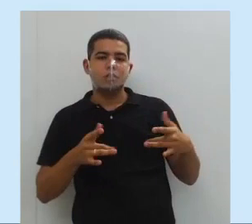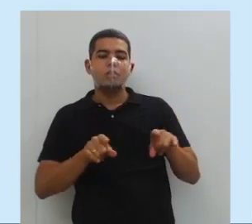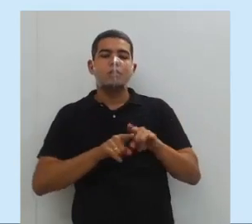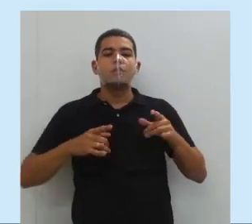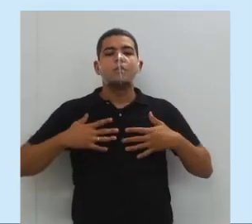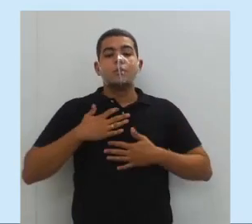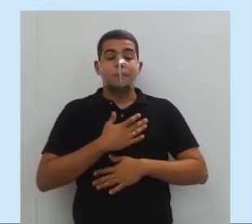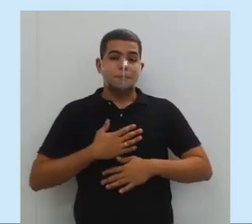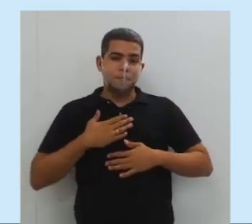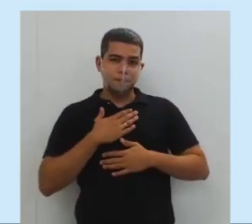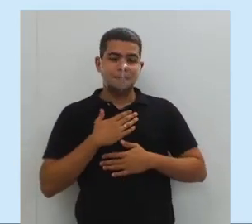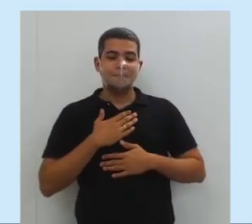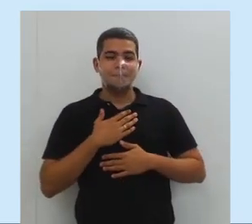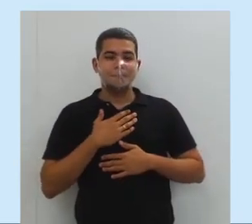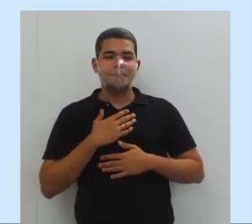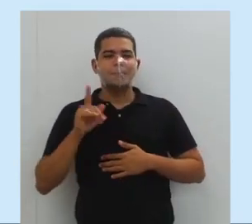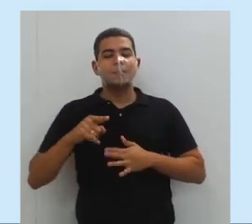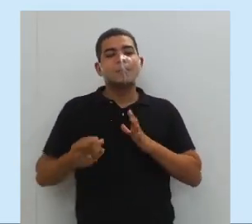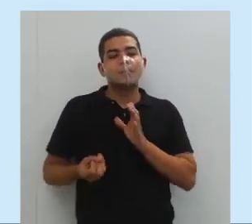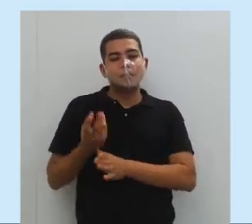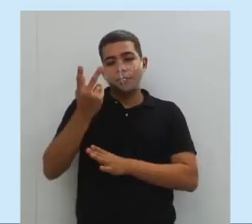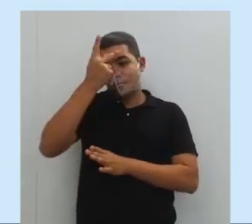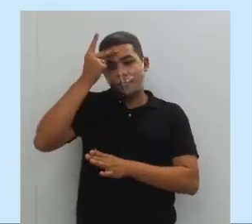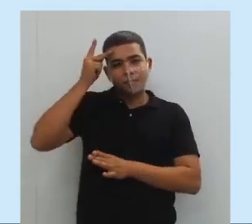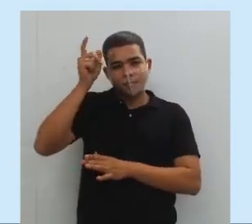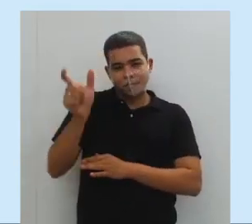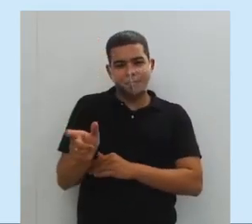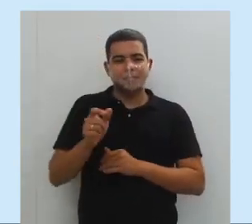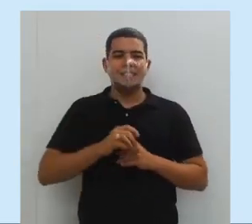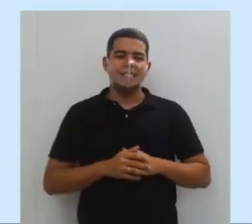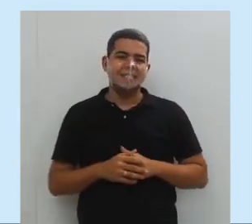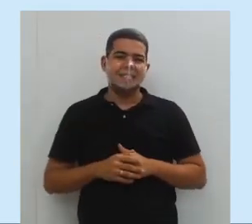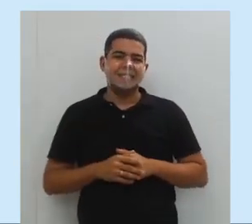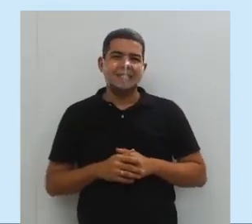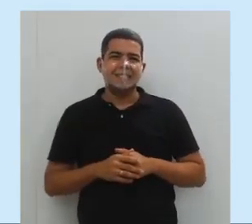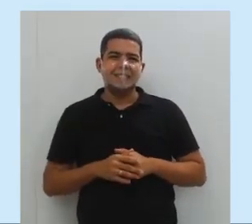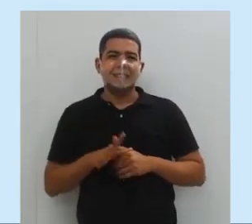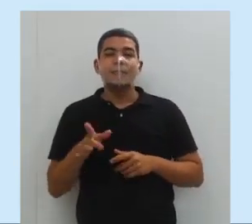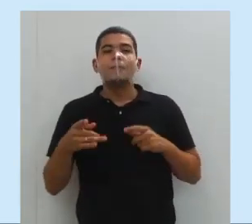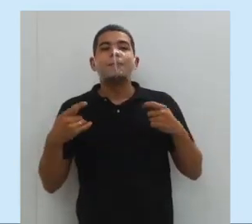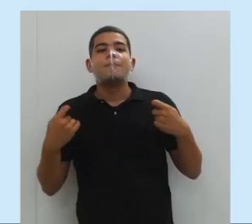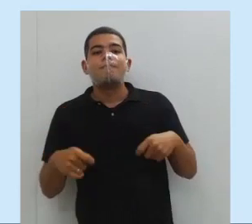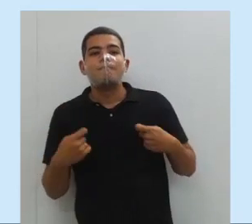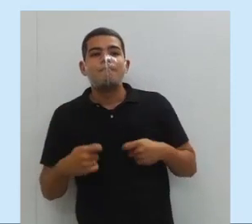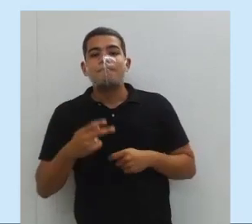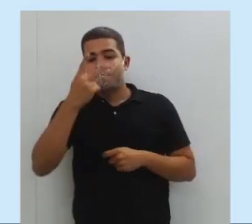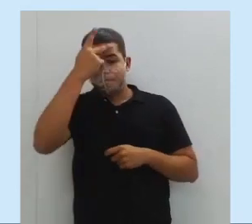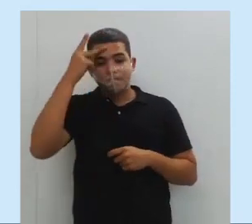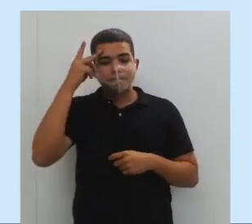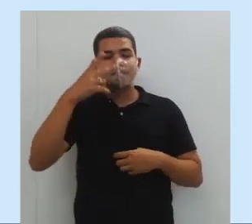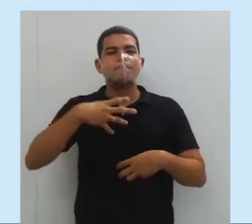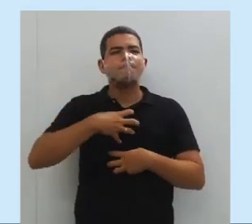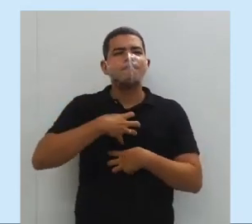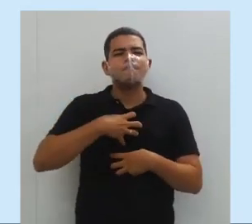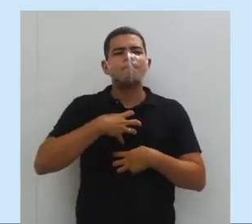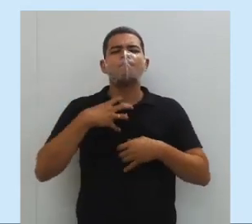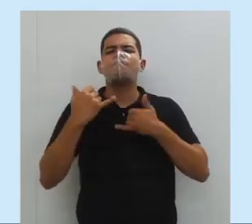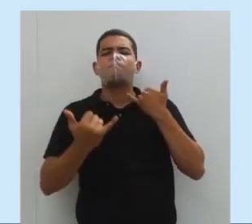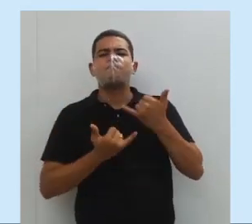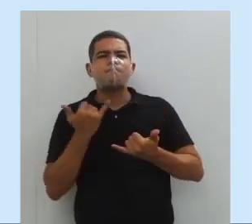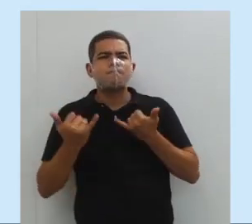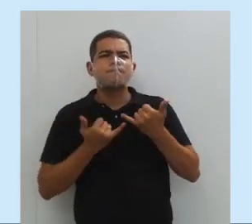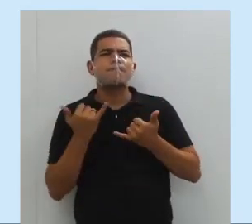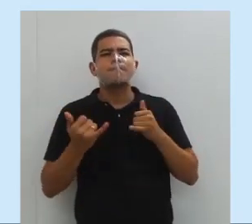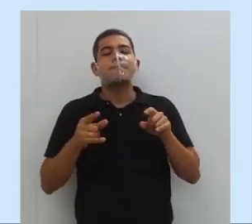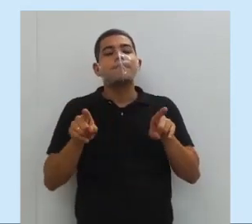por lazer e que foi uma invenção humana, né? Então a necessidade que o homem sente em